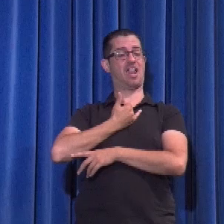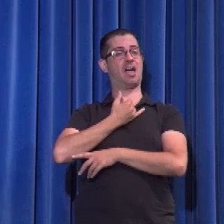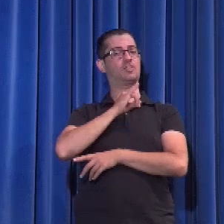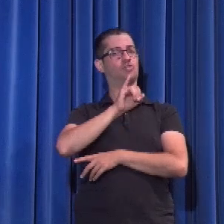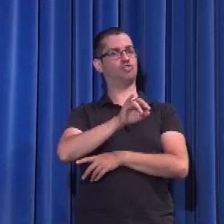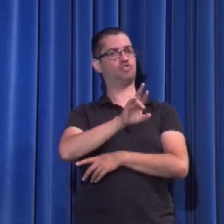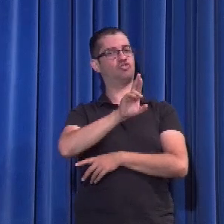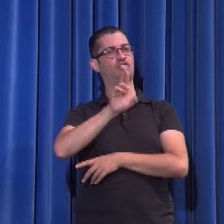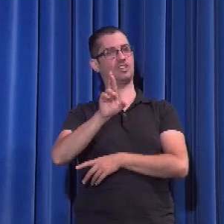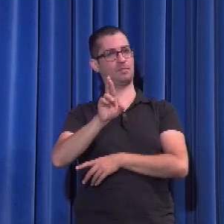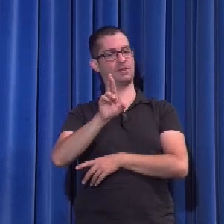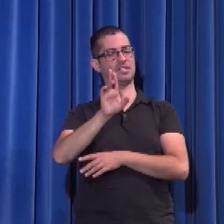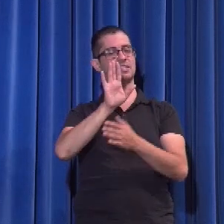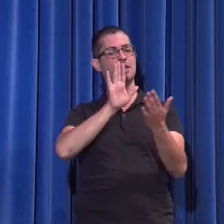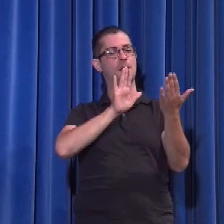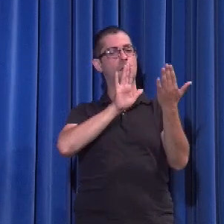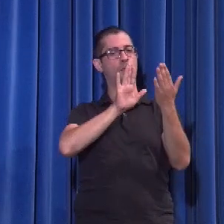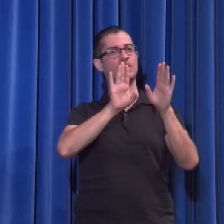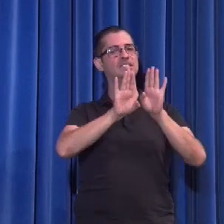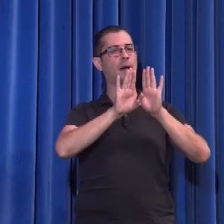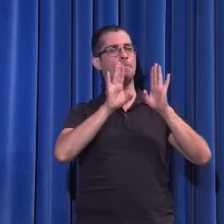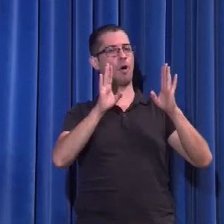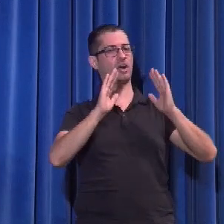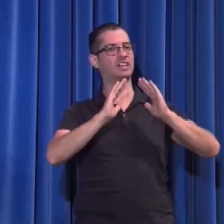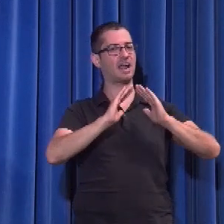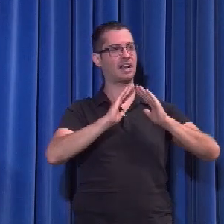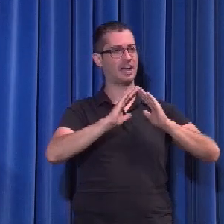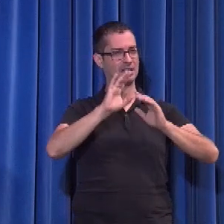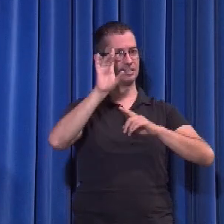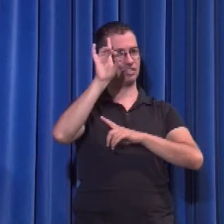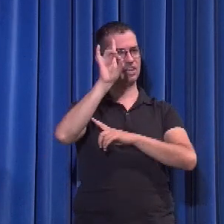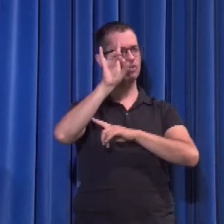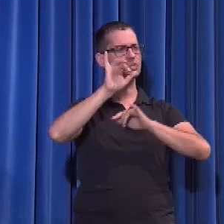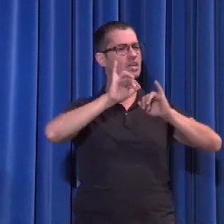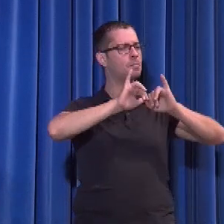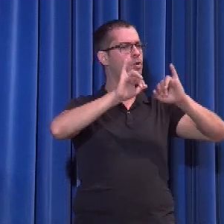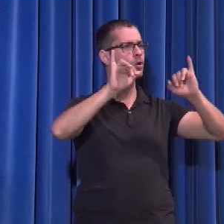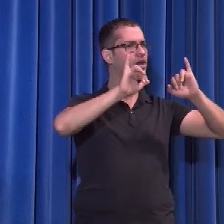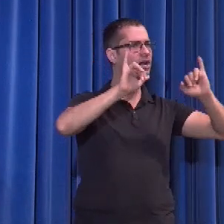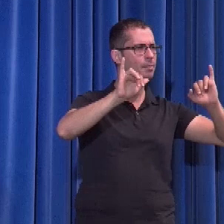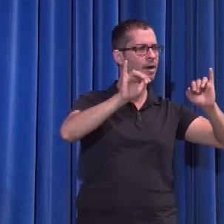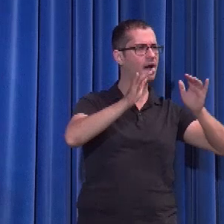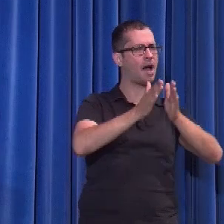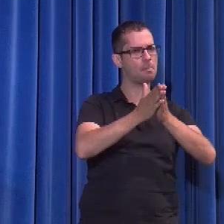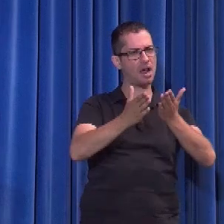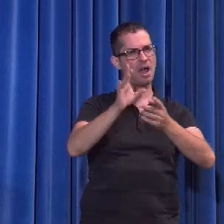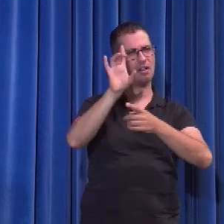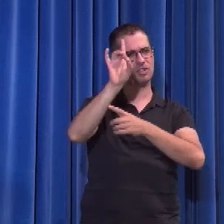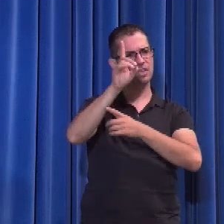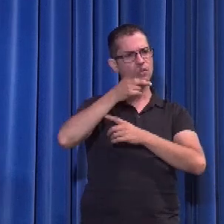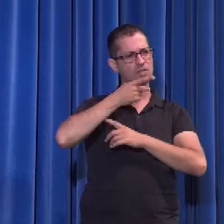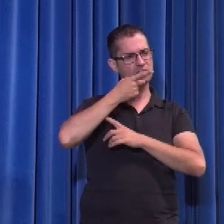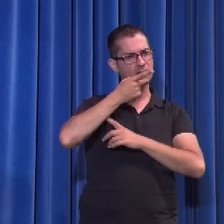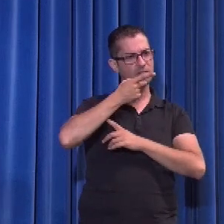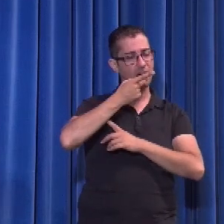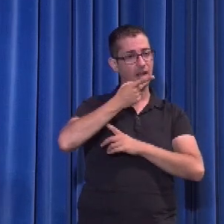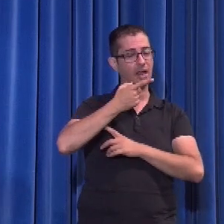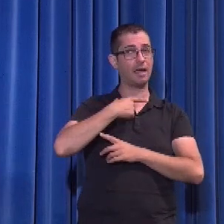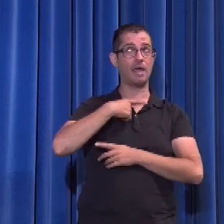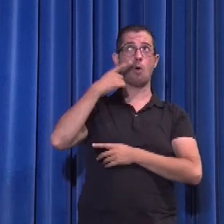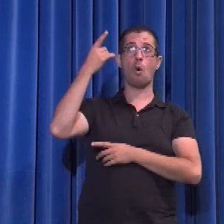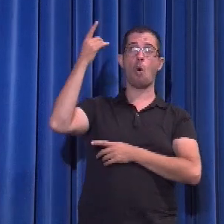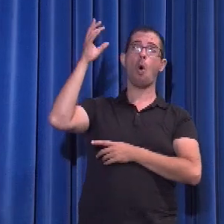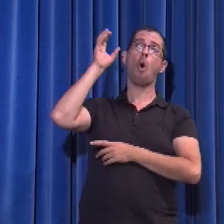porta da casa do Senhor. E proclama ali esta palavra e dize: ouvi a palavra do